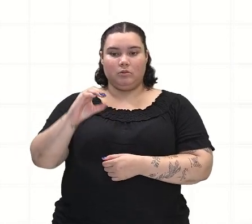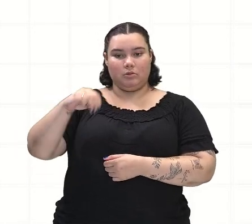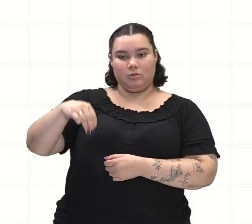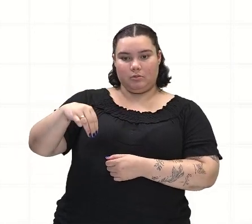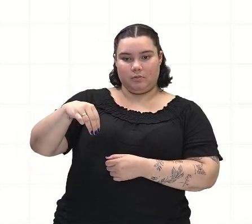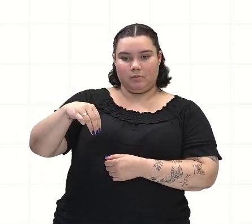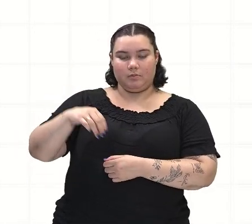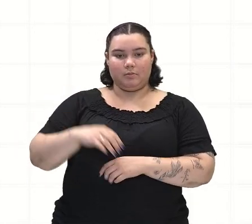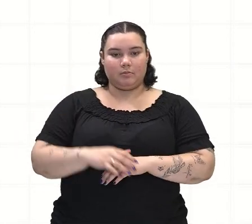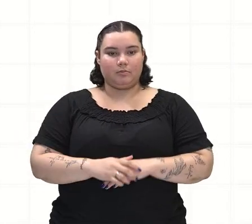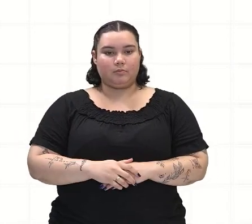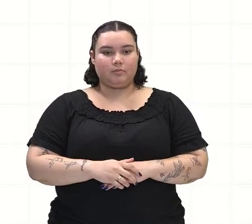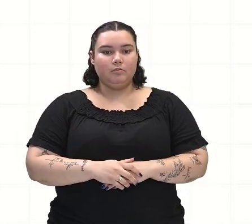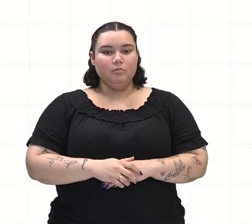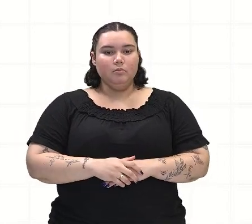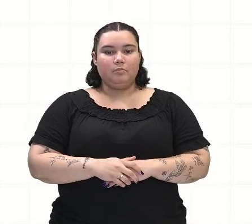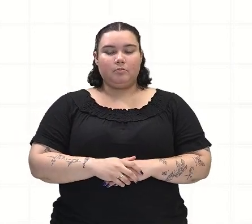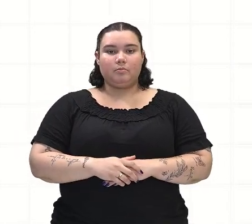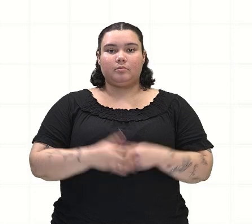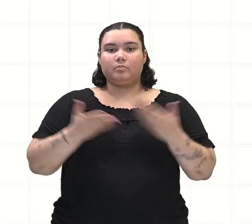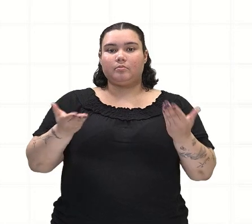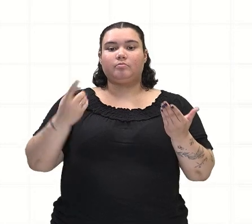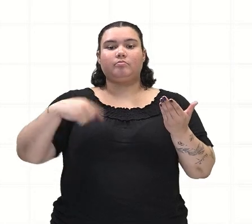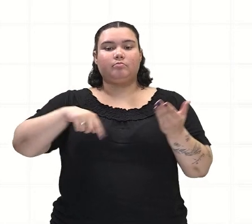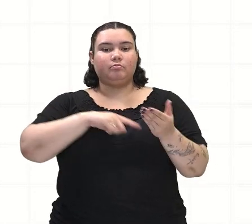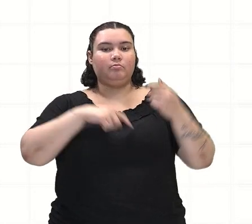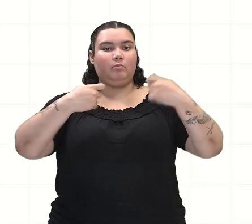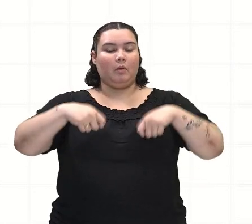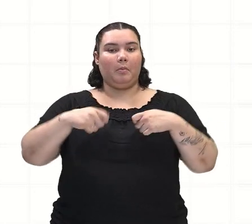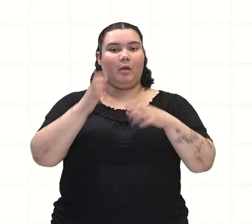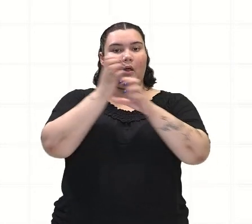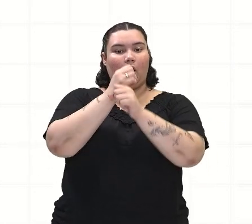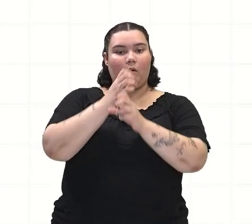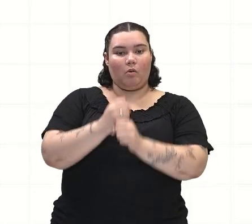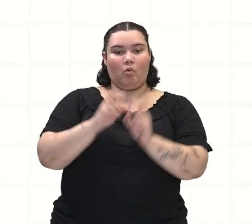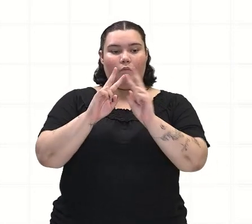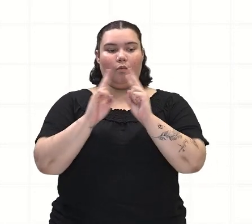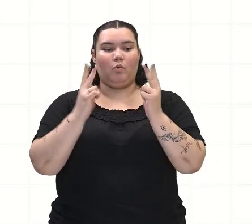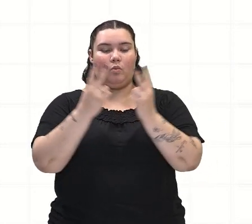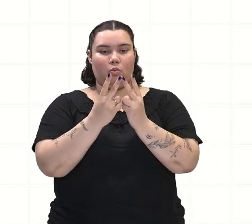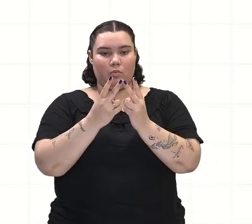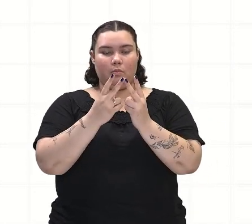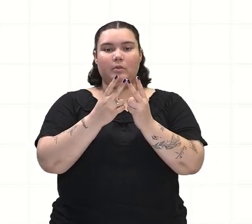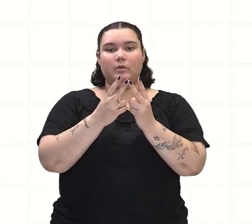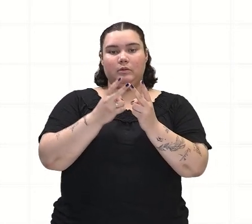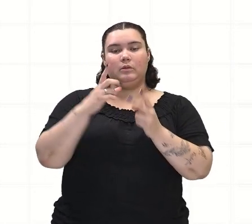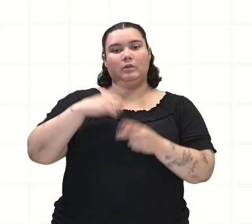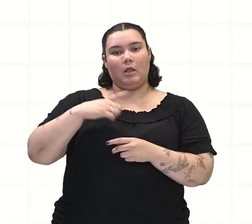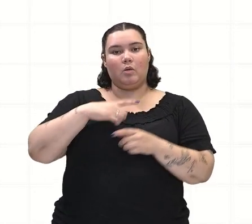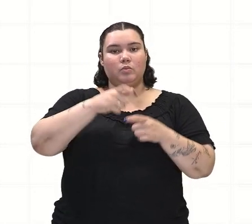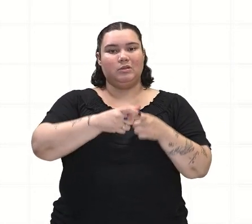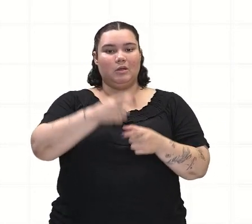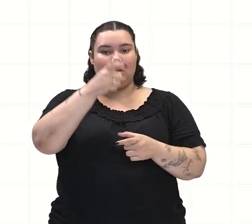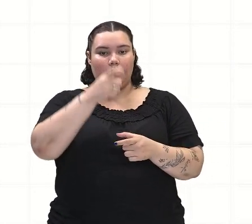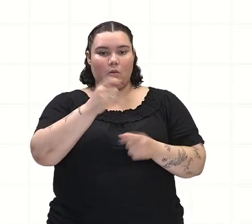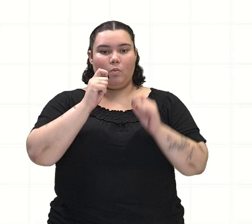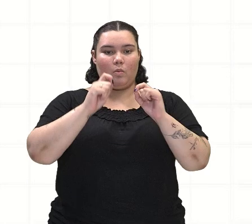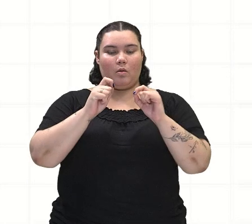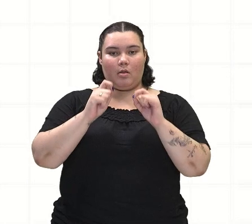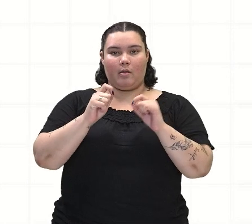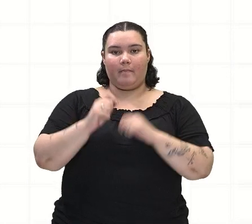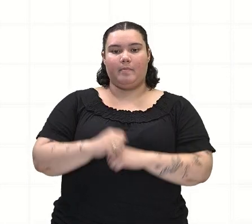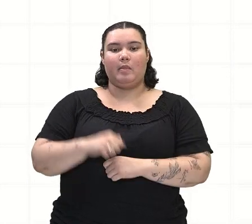centímetros. Aí nós devemos calcular o volume de um cilindro que tem essa característica. A área da